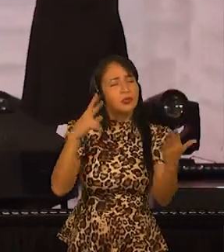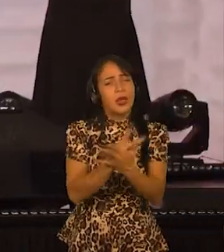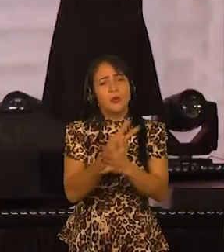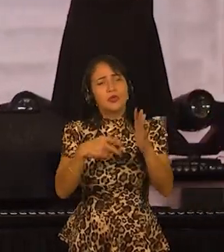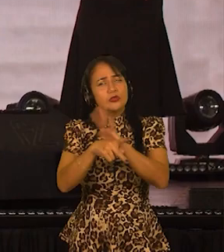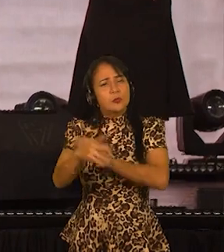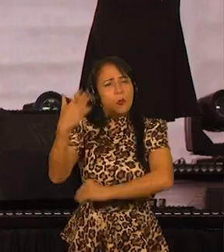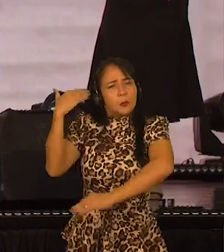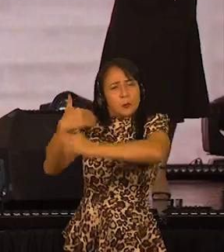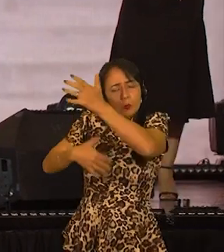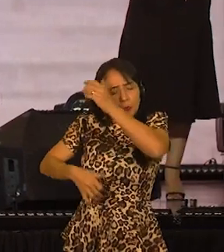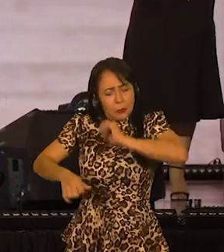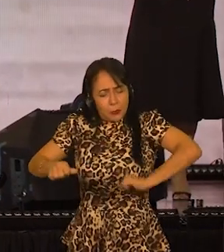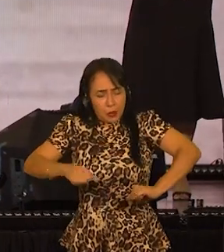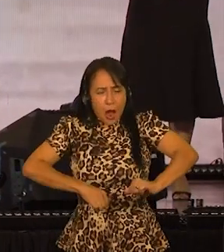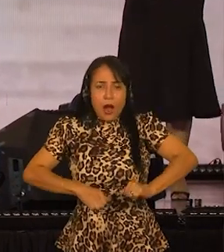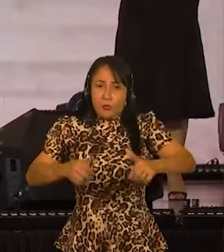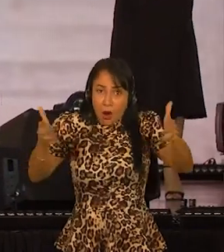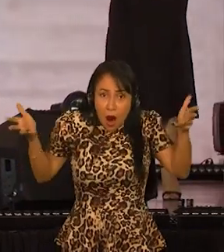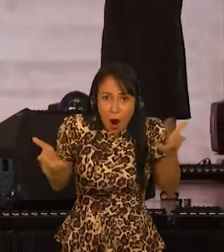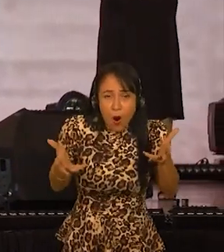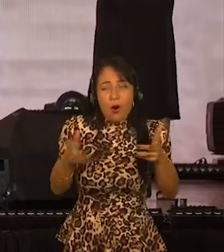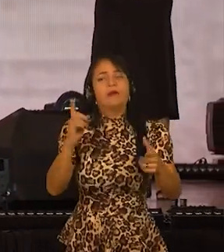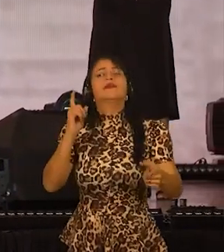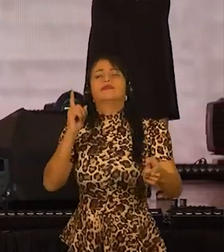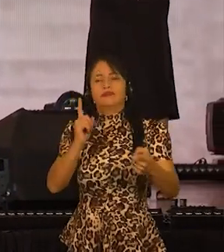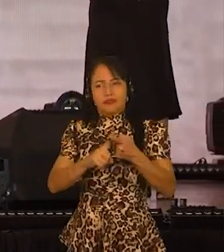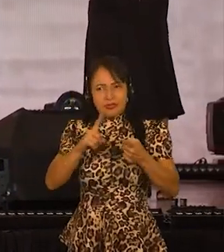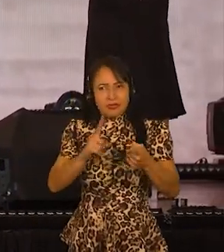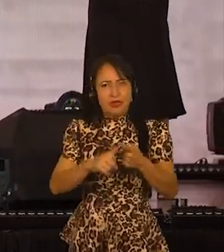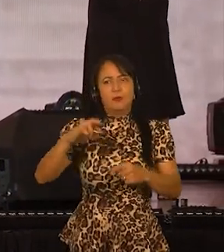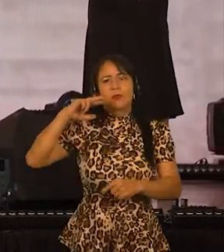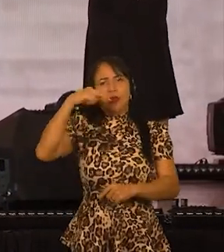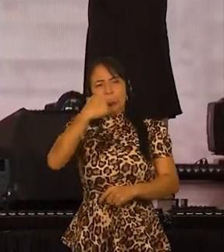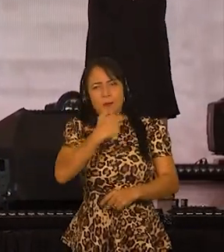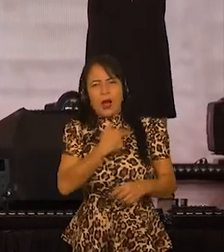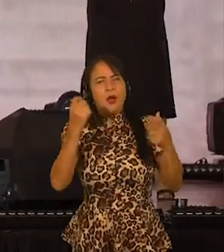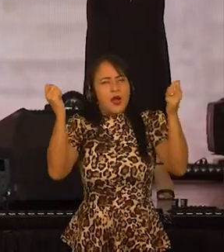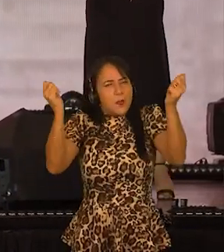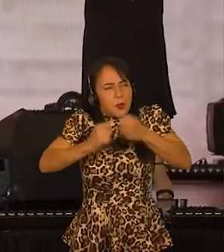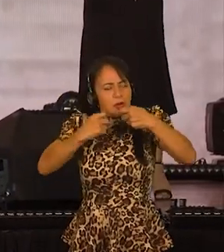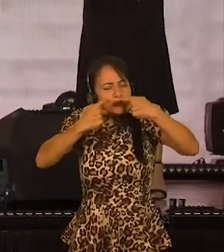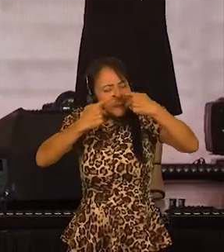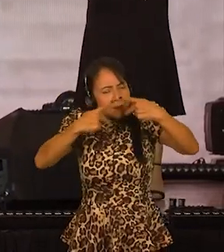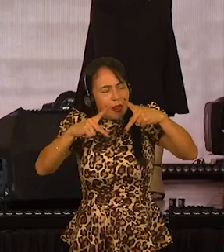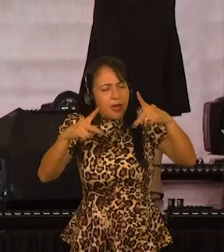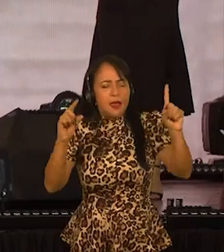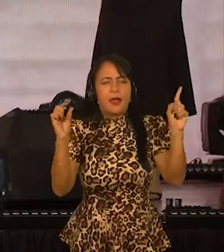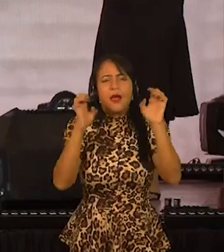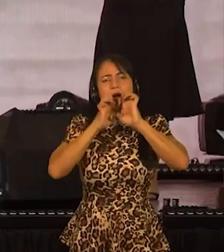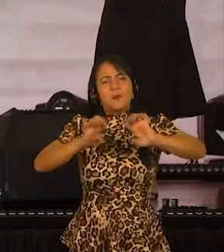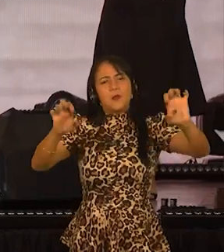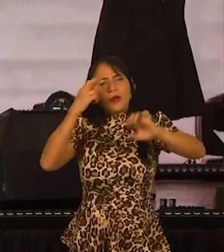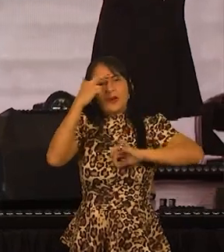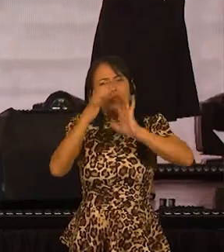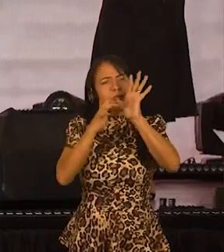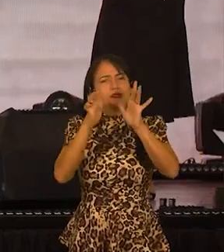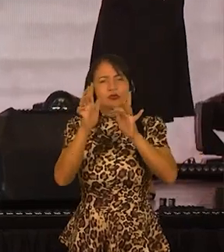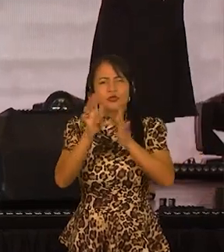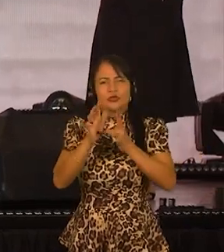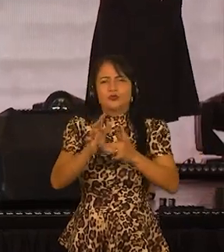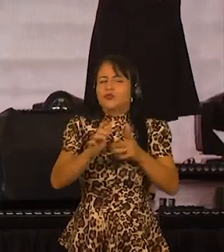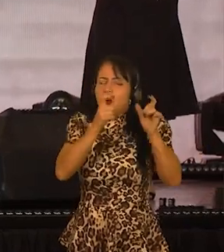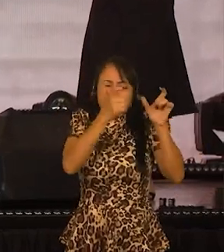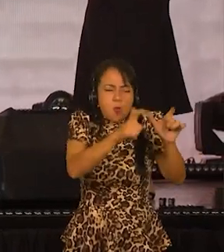dos Apóstolos são para hoje, para que possamos pregar o Evangelho de Cristo,